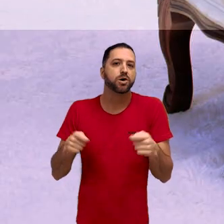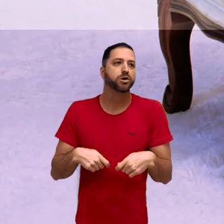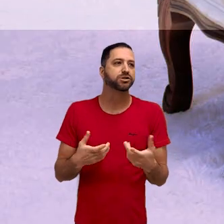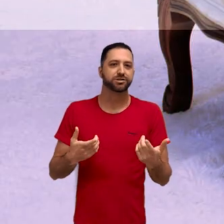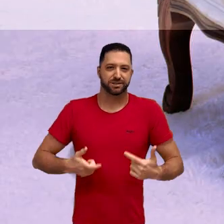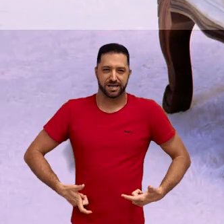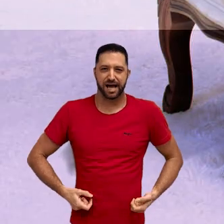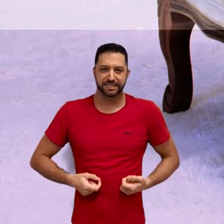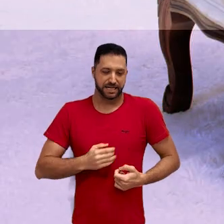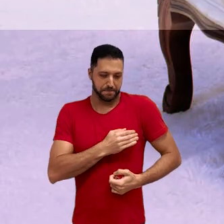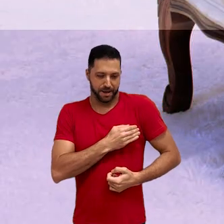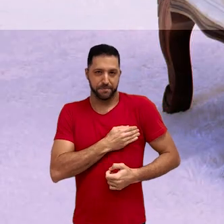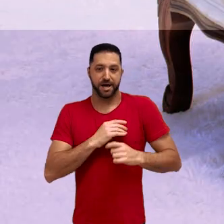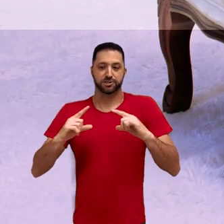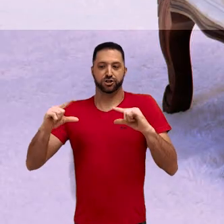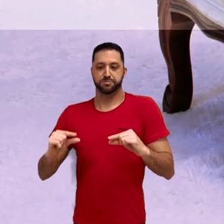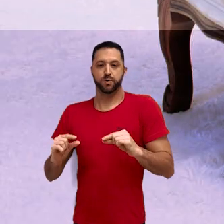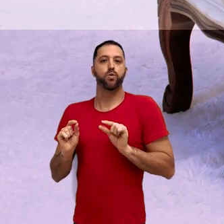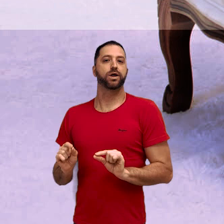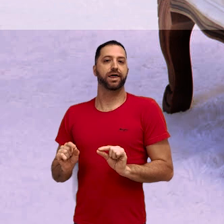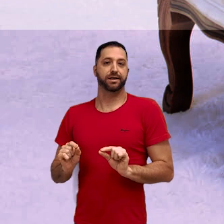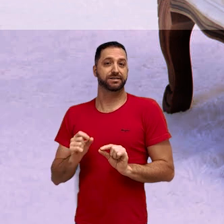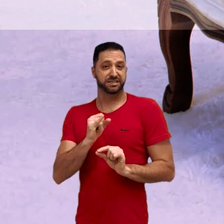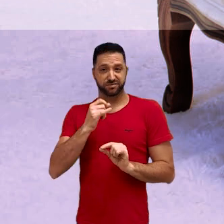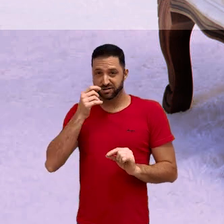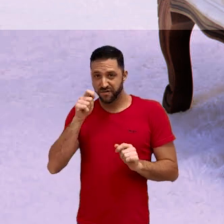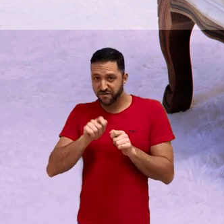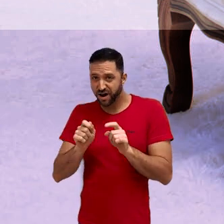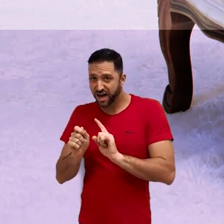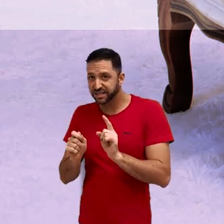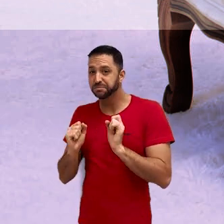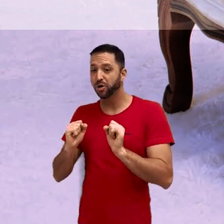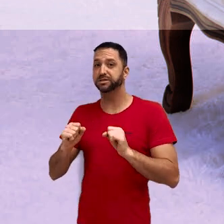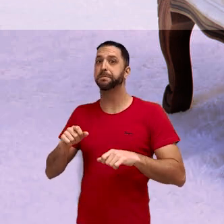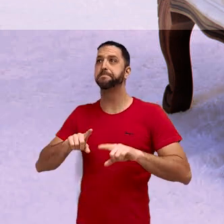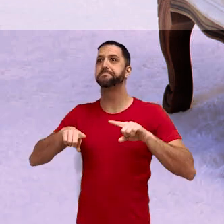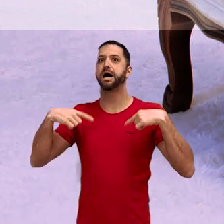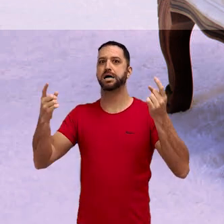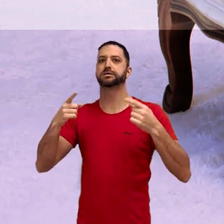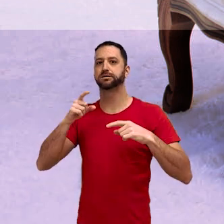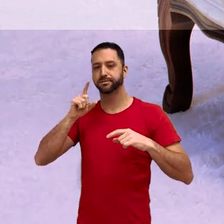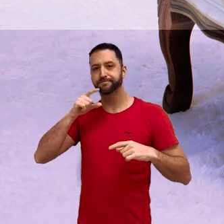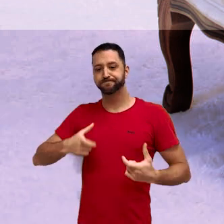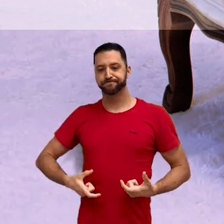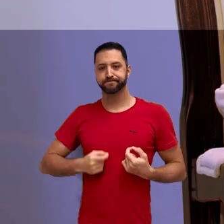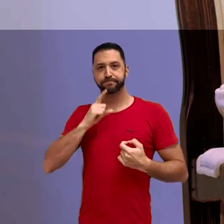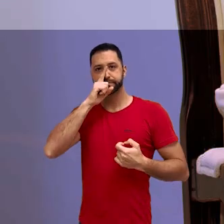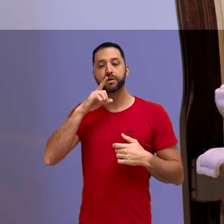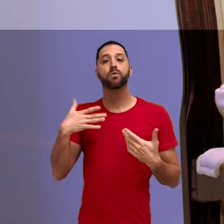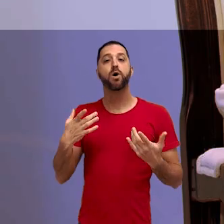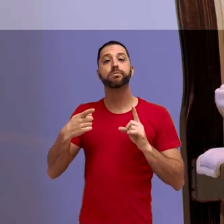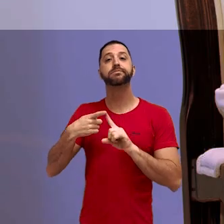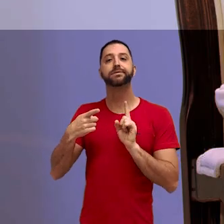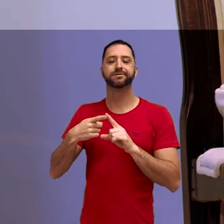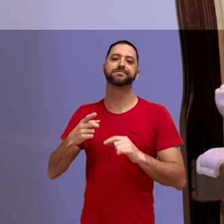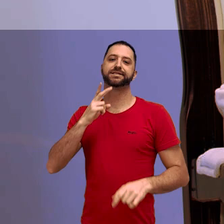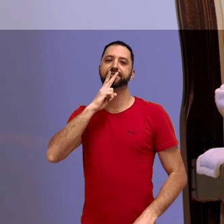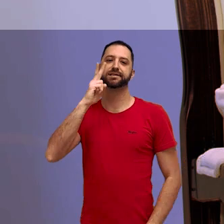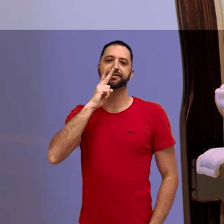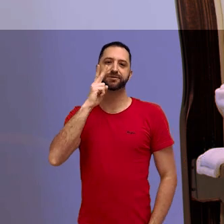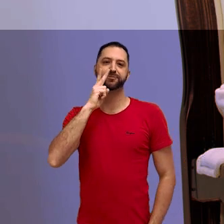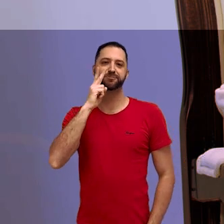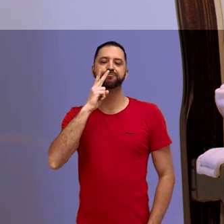que você tem que agir? O que aumenta risco para câncer de mama? Falando em câncer adquirido, o tabagismo,